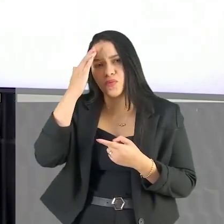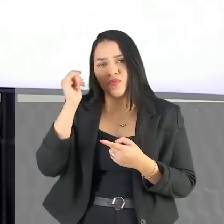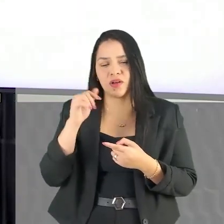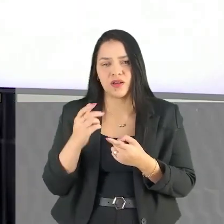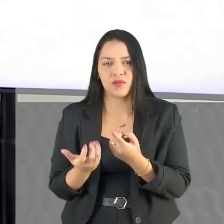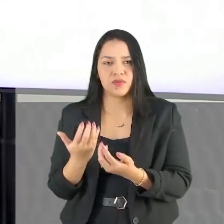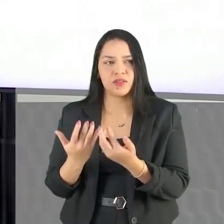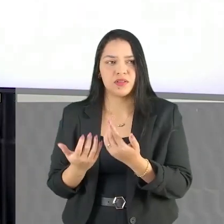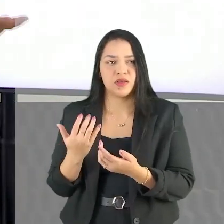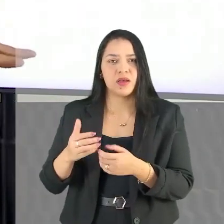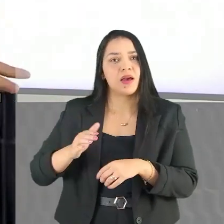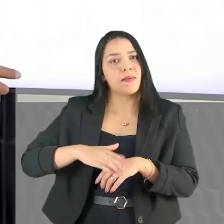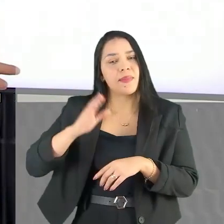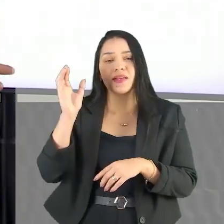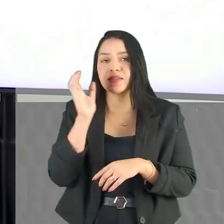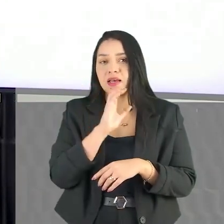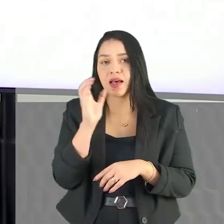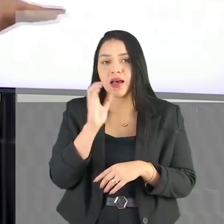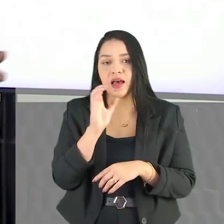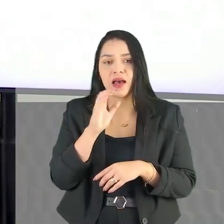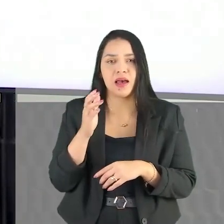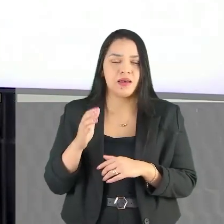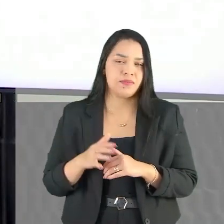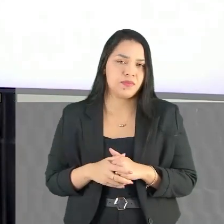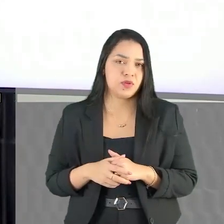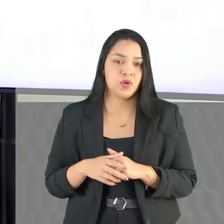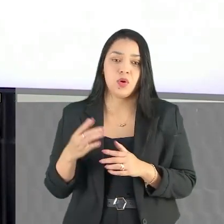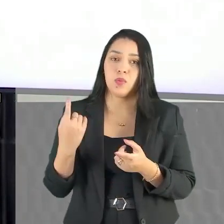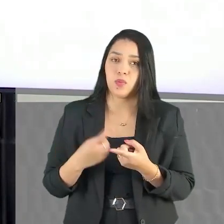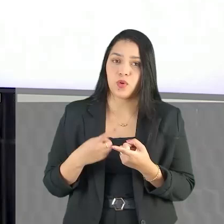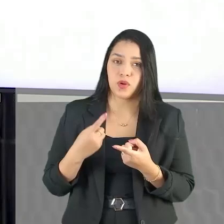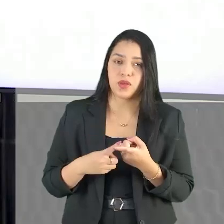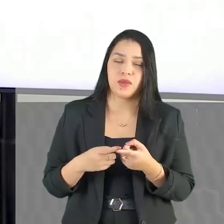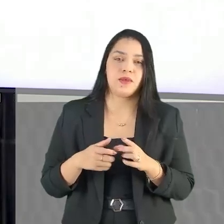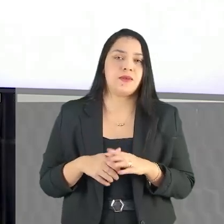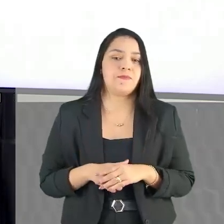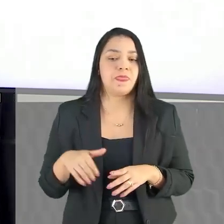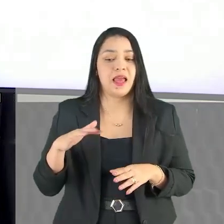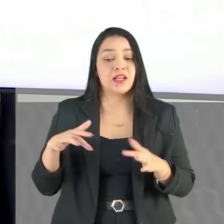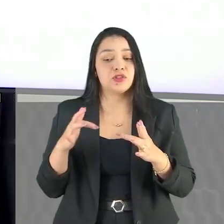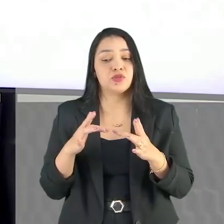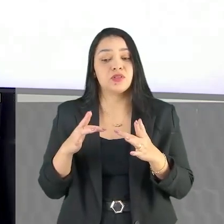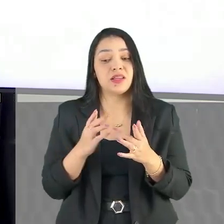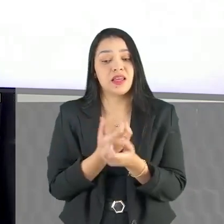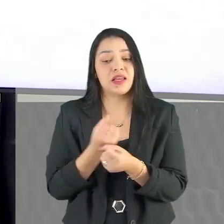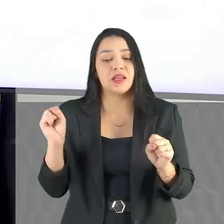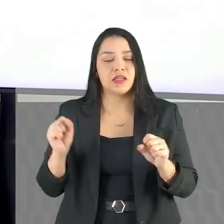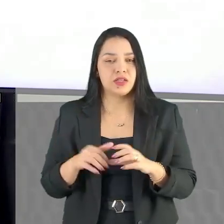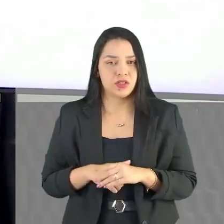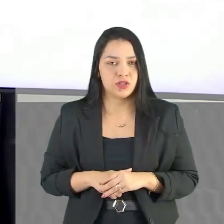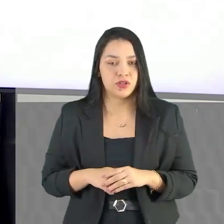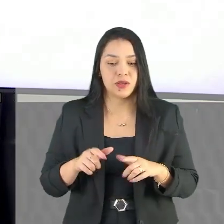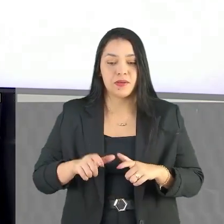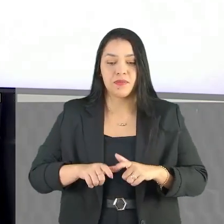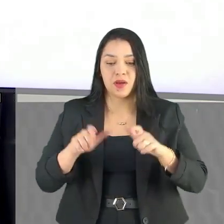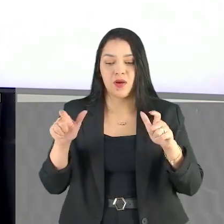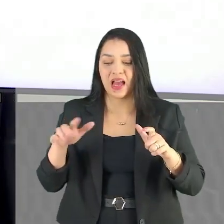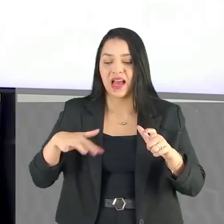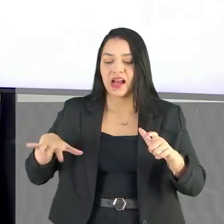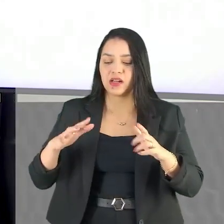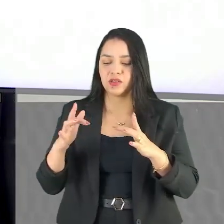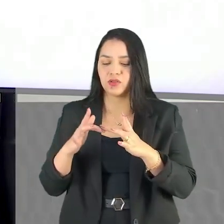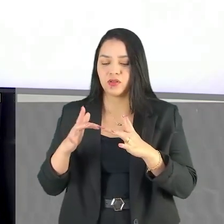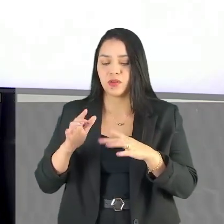cozinhar a carne moída, ela cozinha mais rápido. Ela fica pronta mais rápido. Por quê? Porque a área de contato é muito grande. E quanto maior a área de